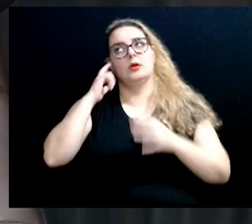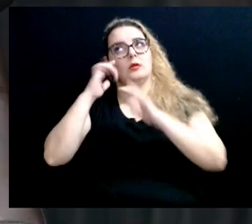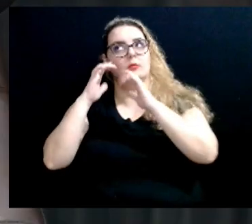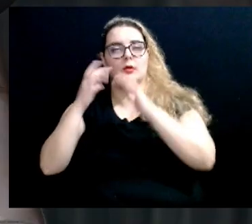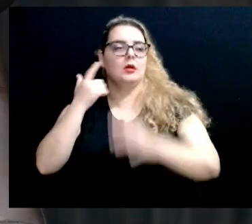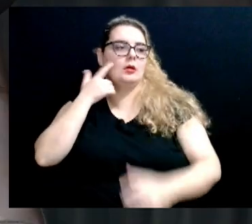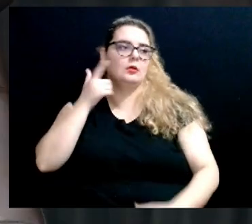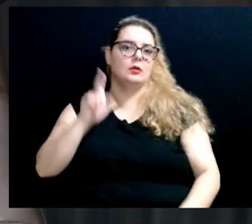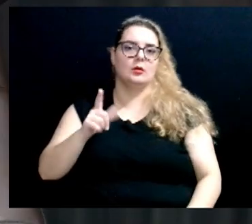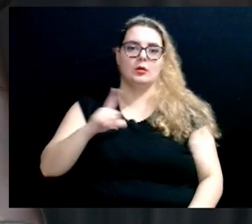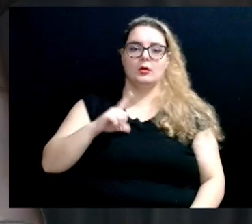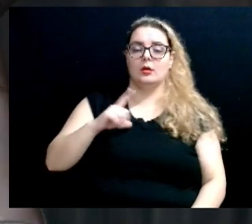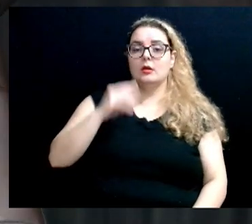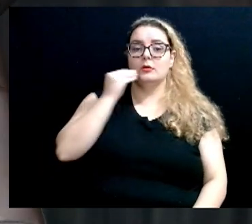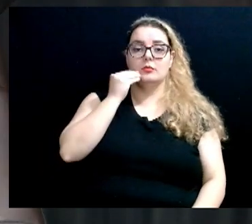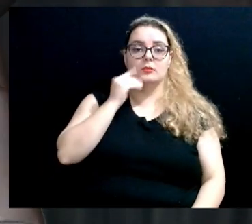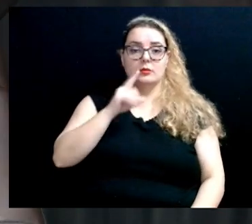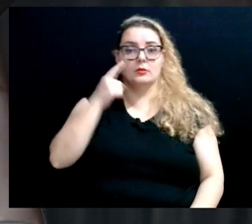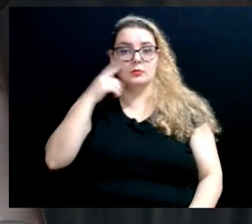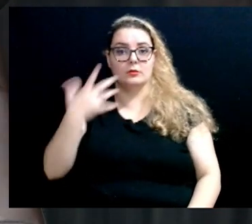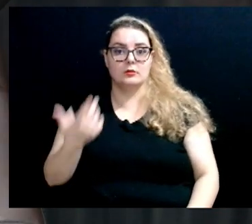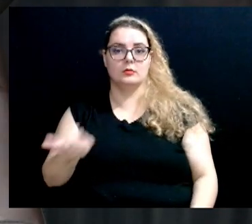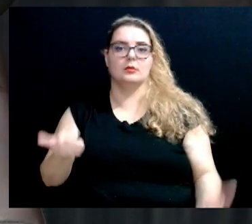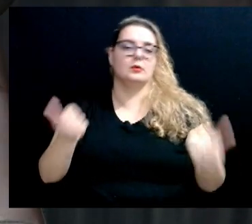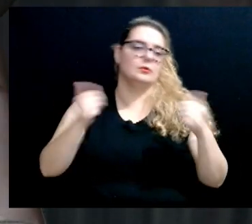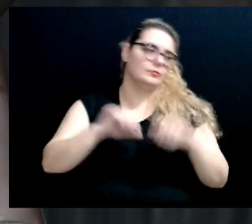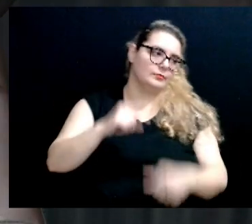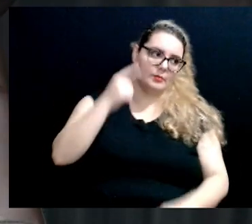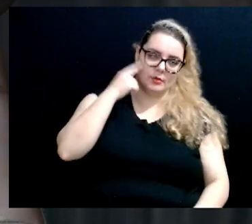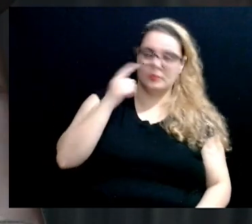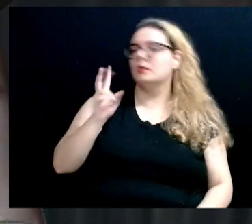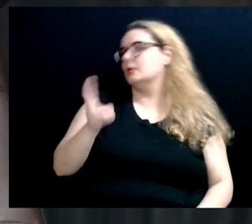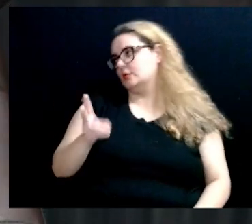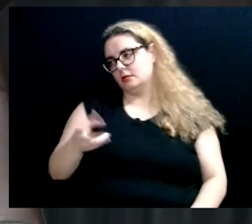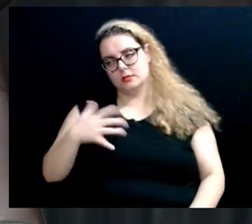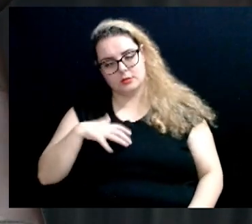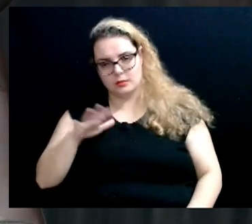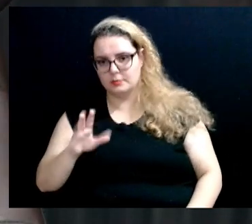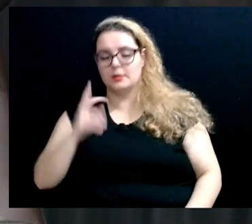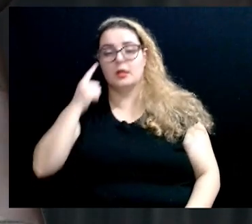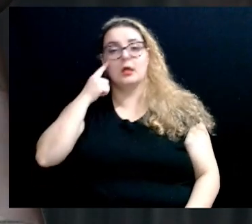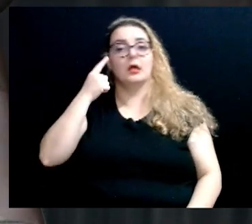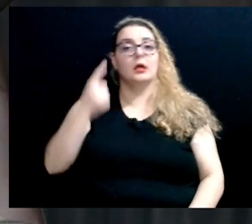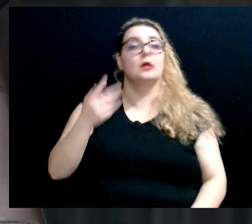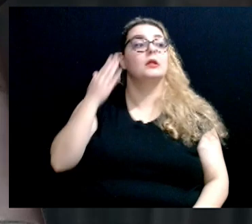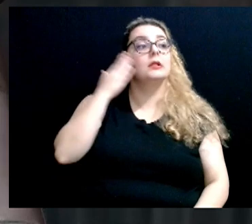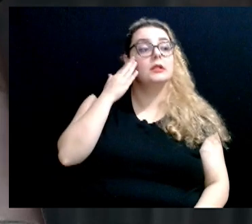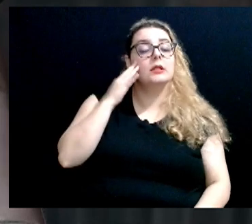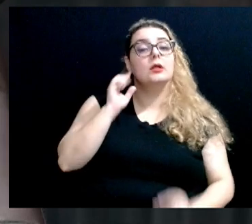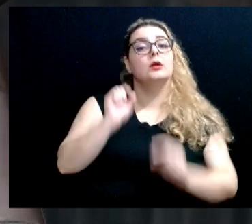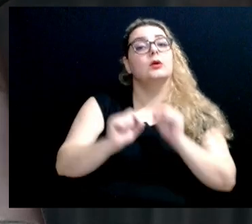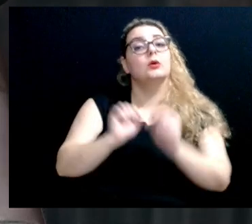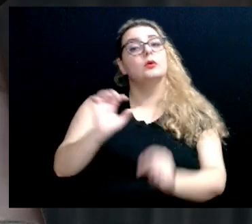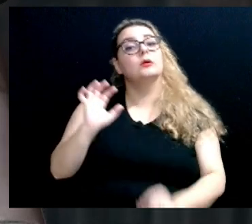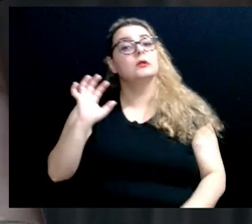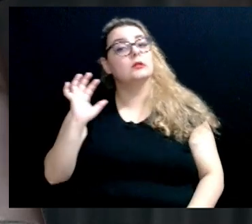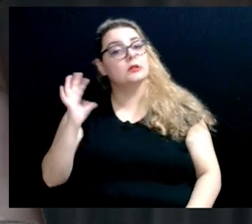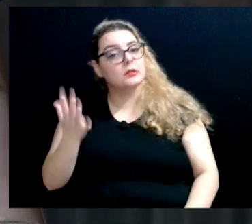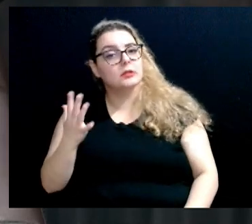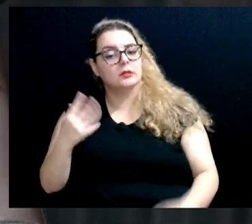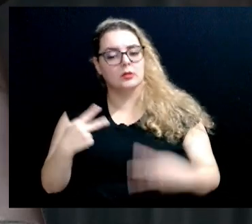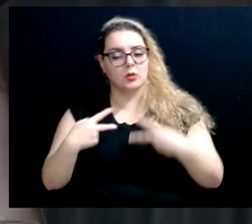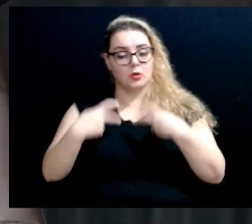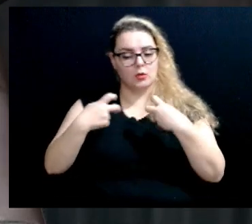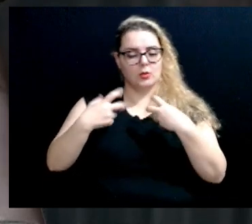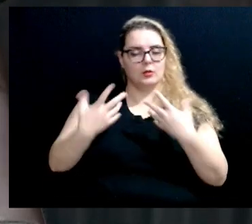não pensar e eu pioro o meu pensamento, é sempre assim. Sempre assim. A ideia é a gente entender o que está acontecendo, a gente olhar para a gente,